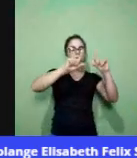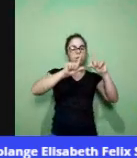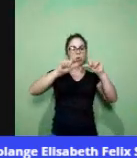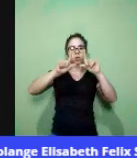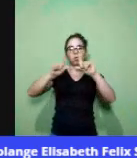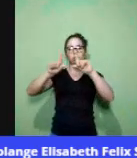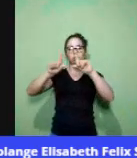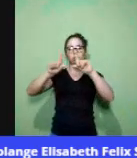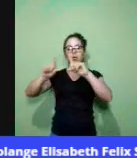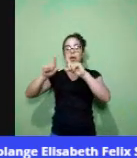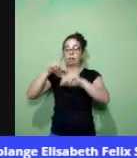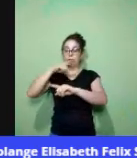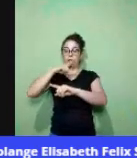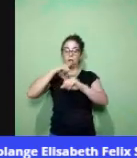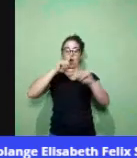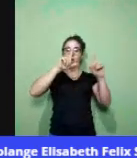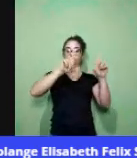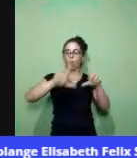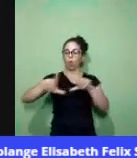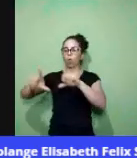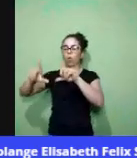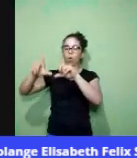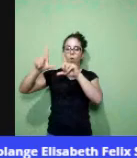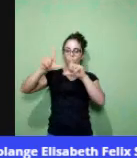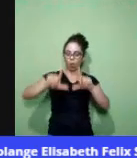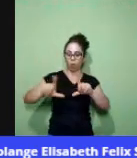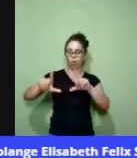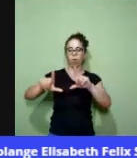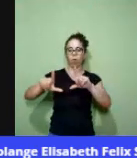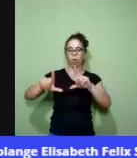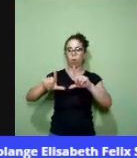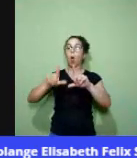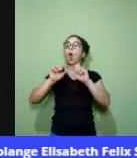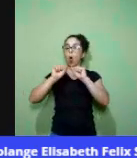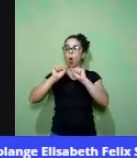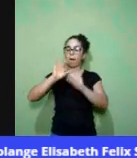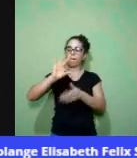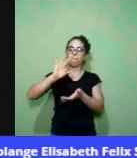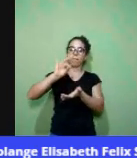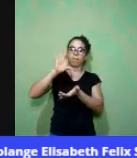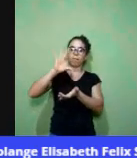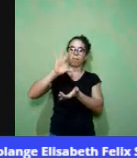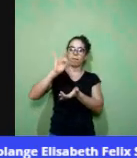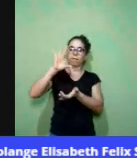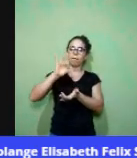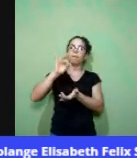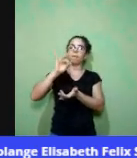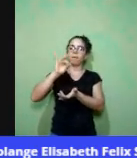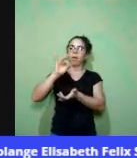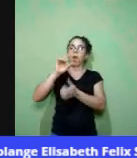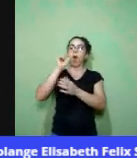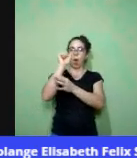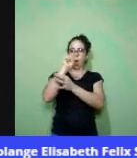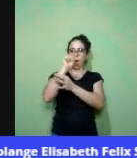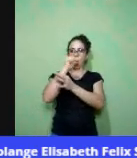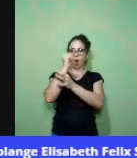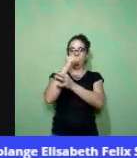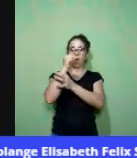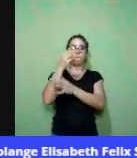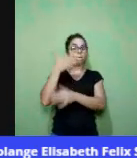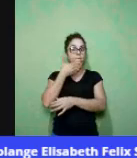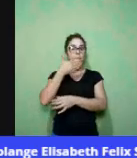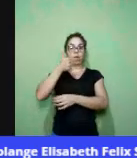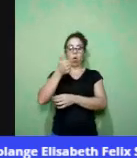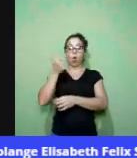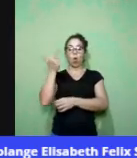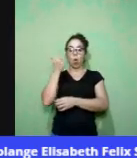comunicação, vamos supor, esse nosso aluno não consegue trabalhar a parte imantada, mas a gente tem um outro lado que a gente consegue pelo